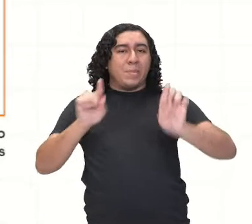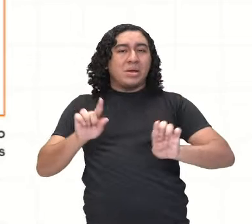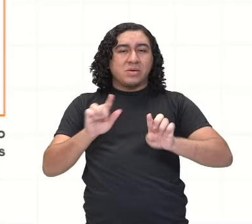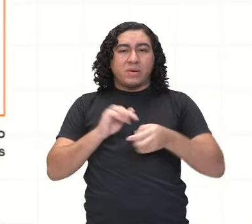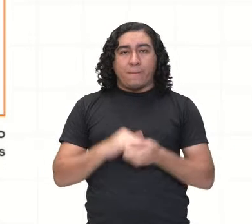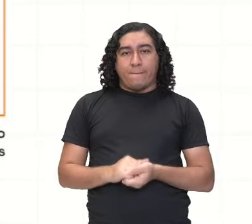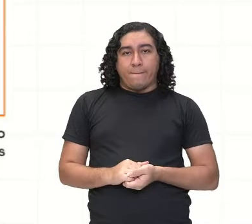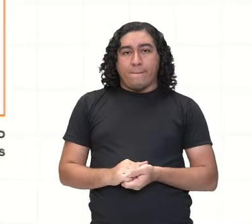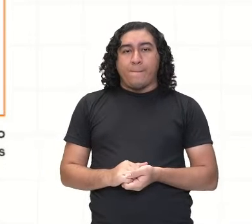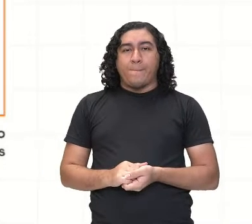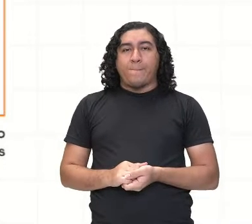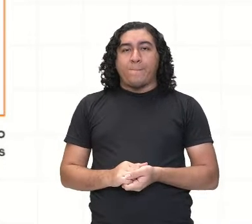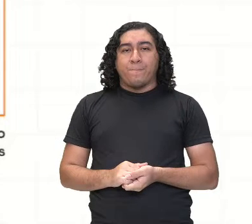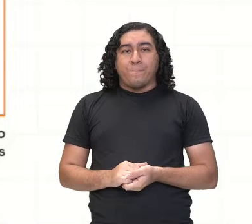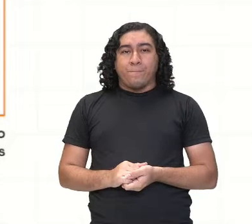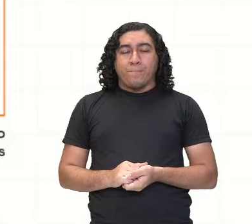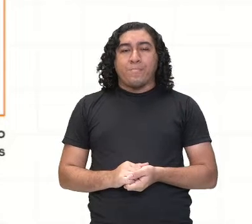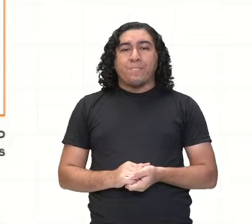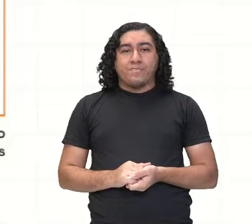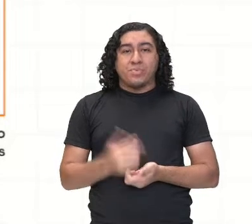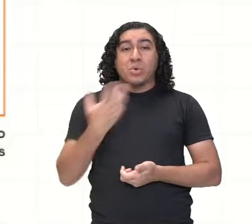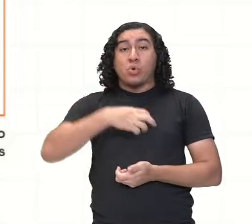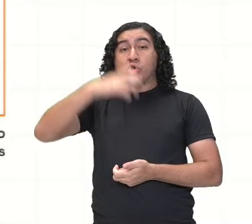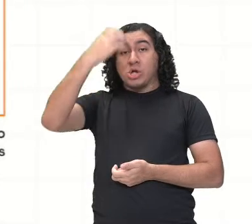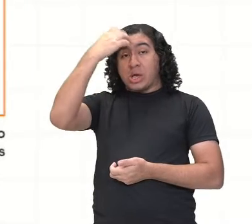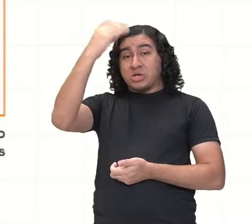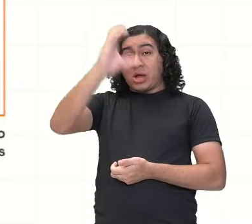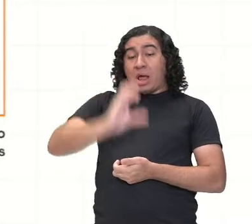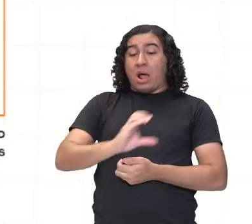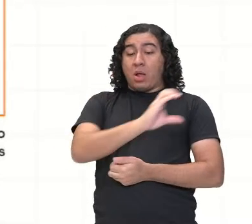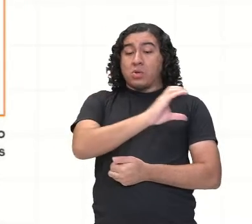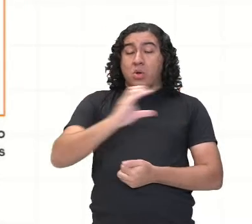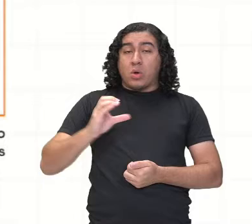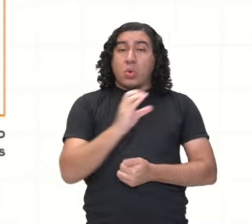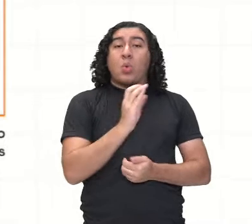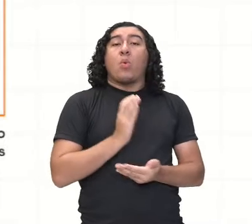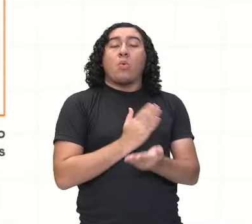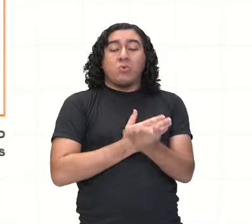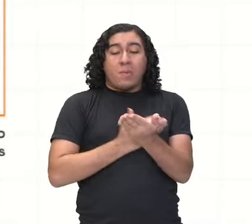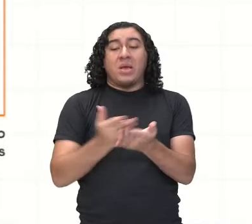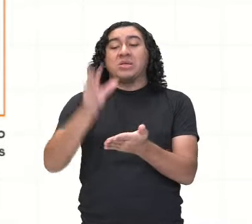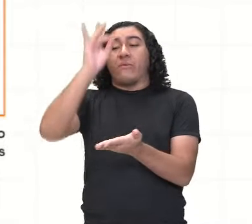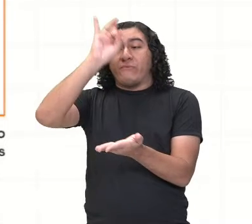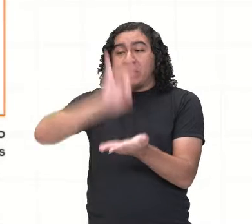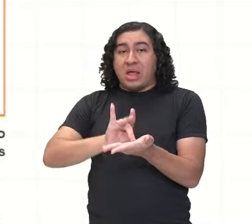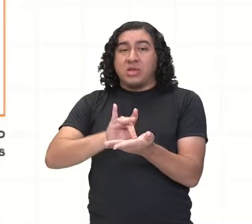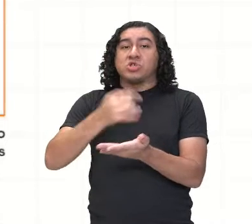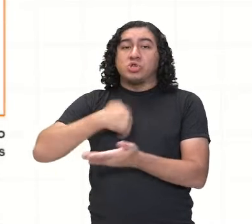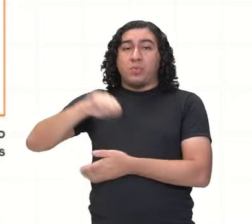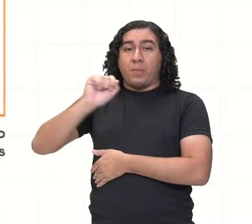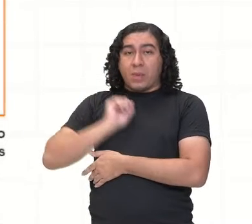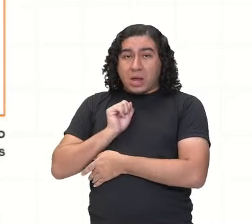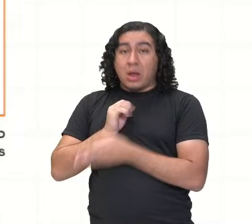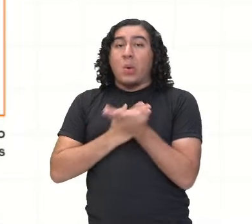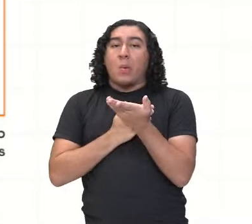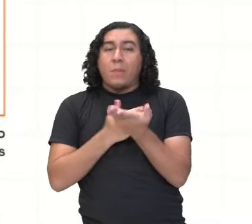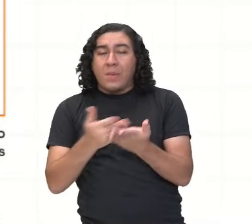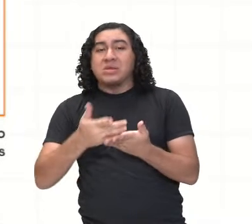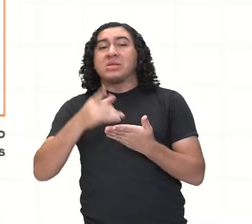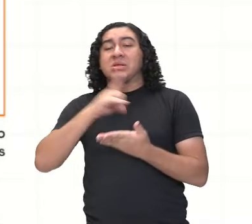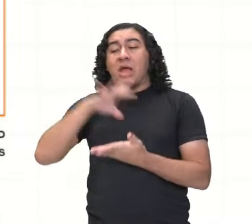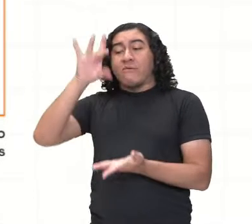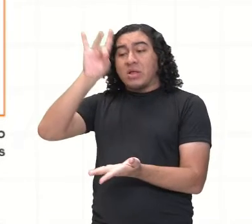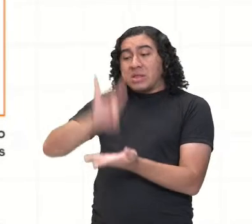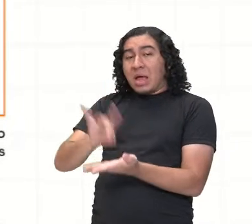do momento que os reis católicos conseguem se firmar na Espanha, conseguem consolidar ali o seu